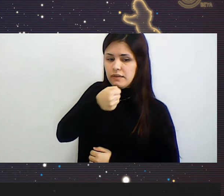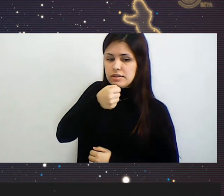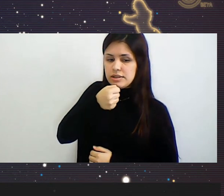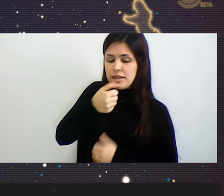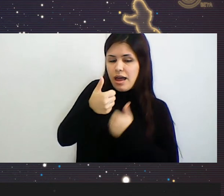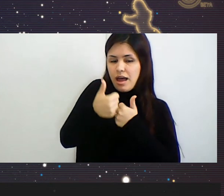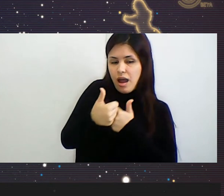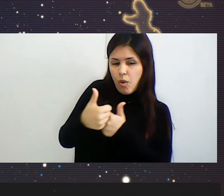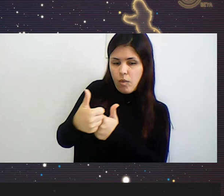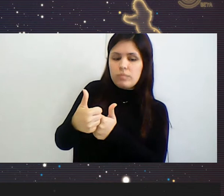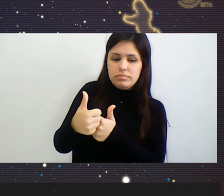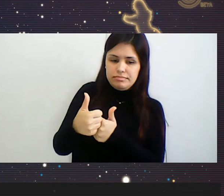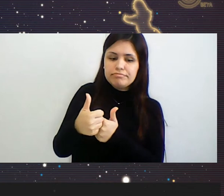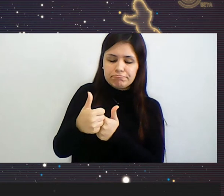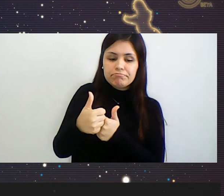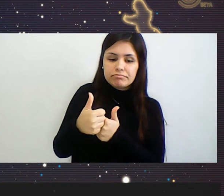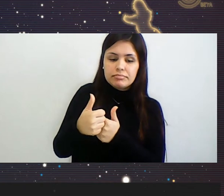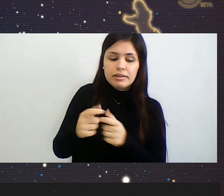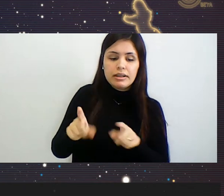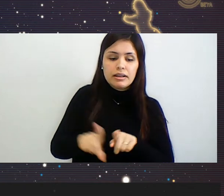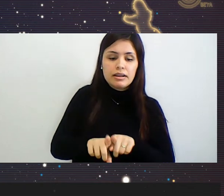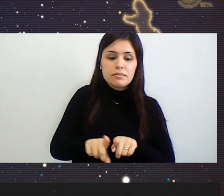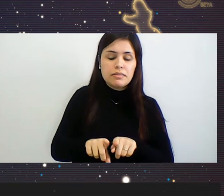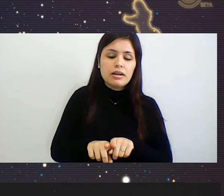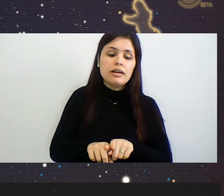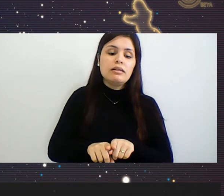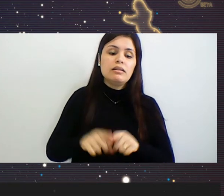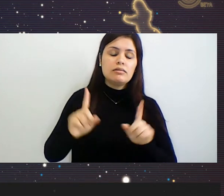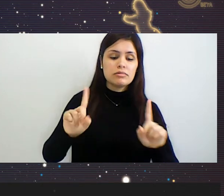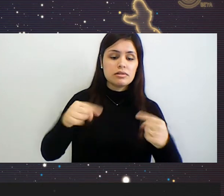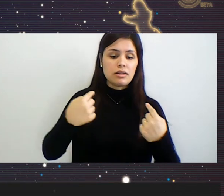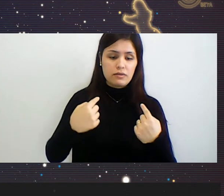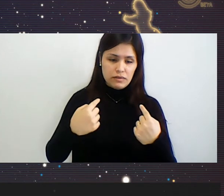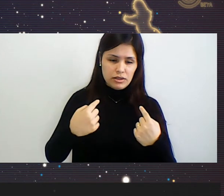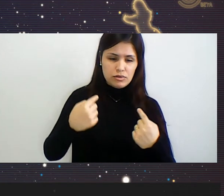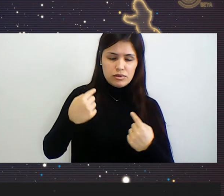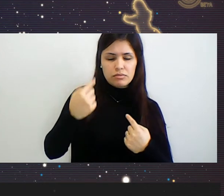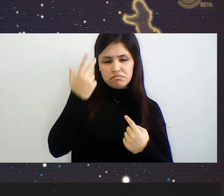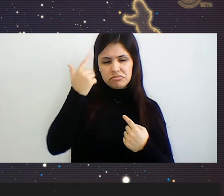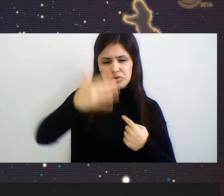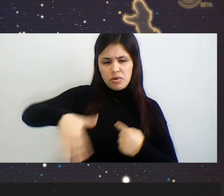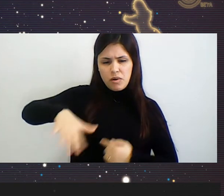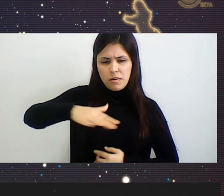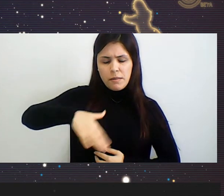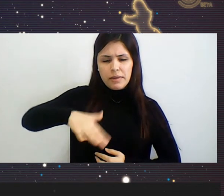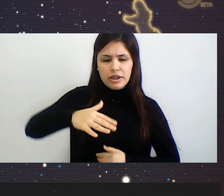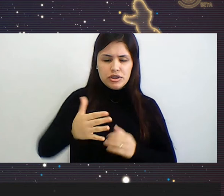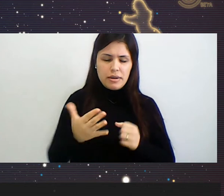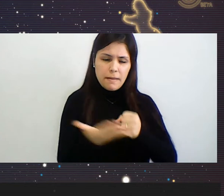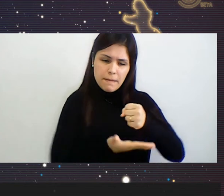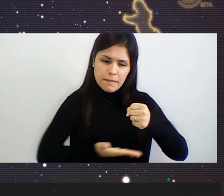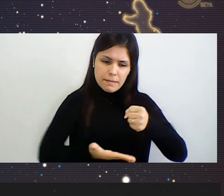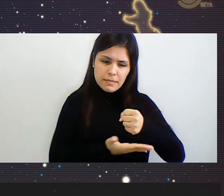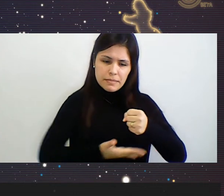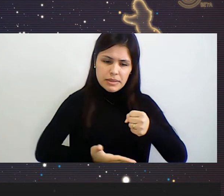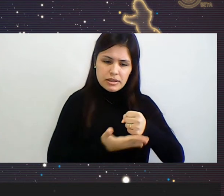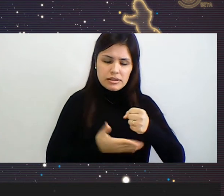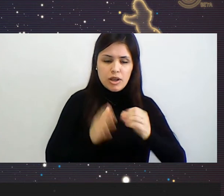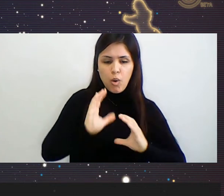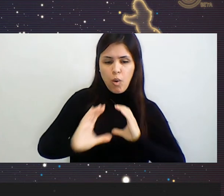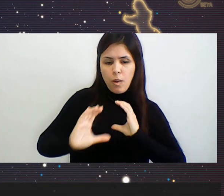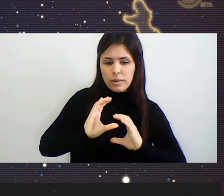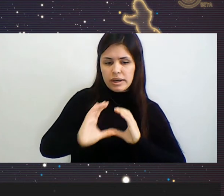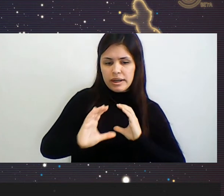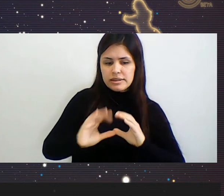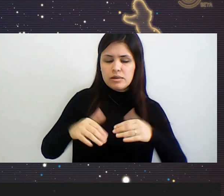na resolução. Então, esses desafios são geralmente, e essas entrevistas são baseadas, em comunicação. Então, como